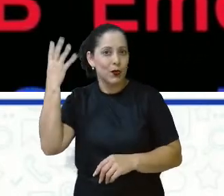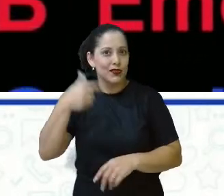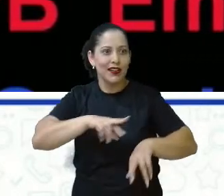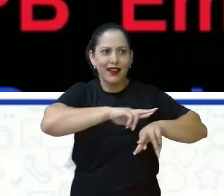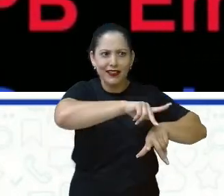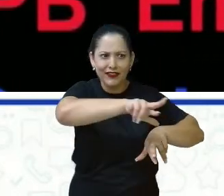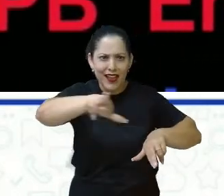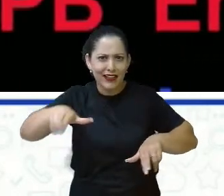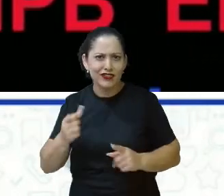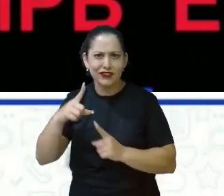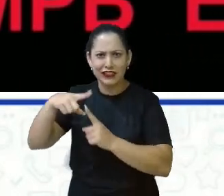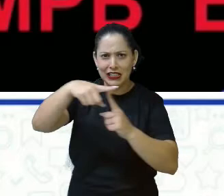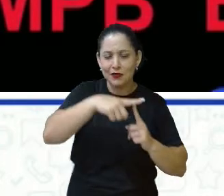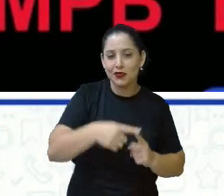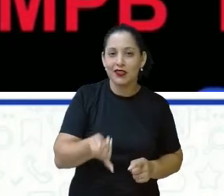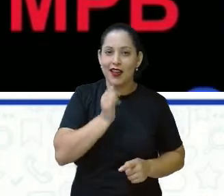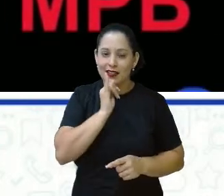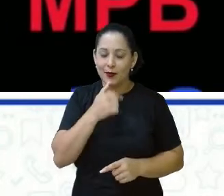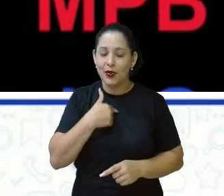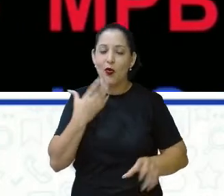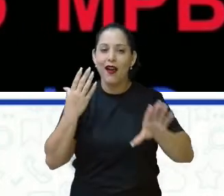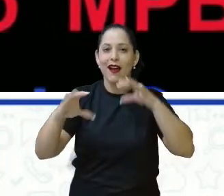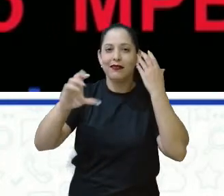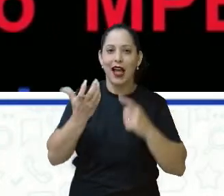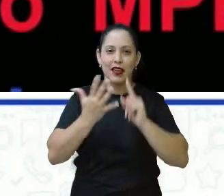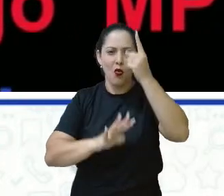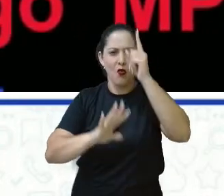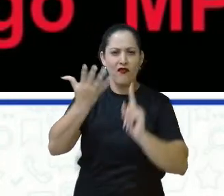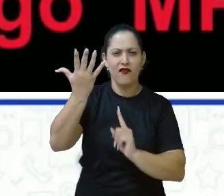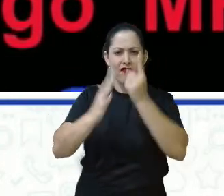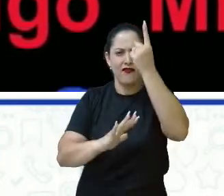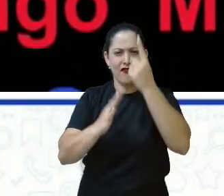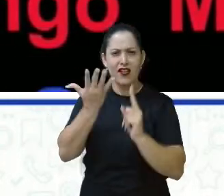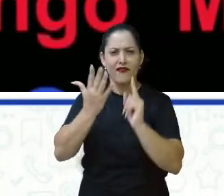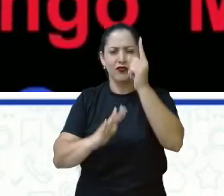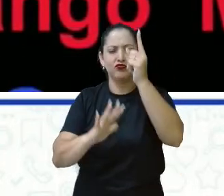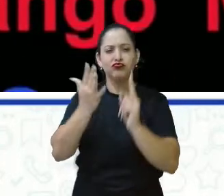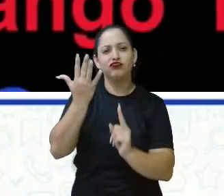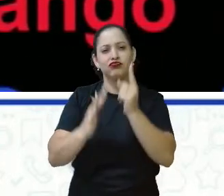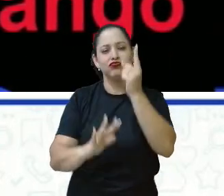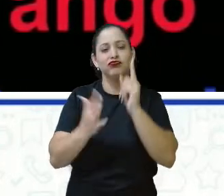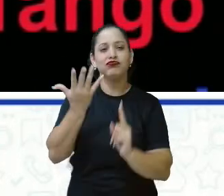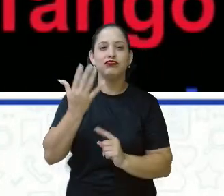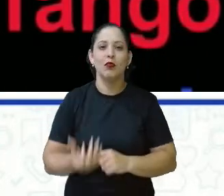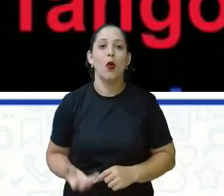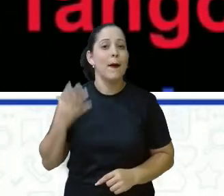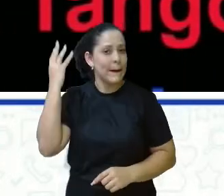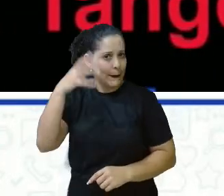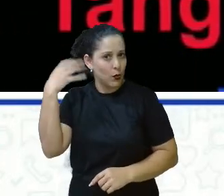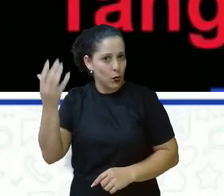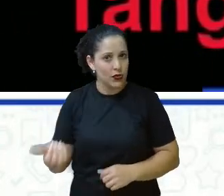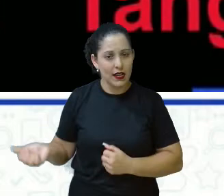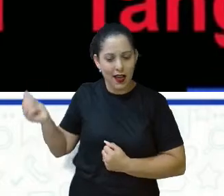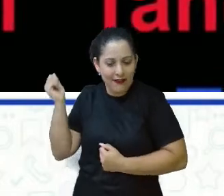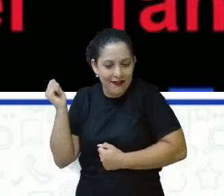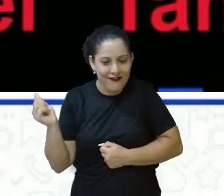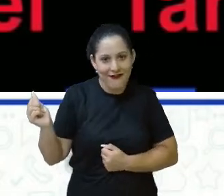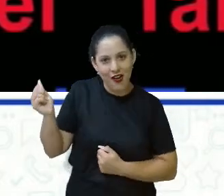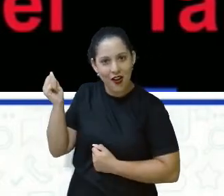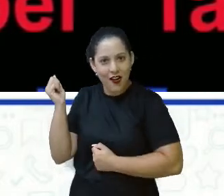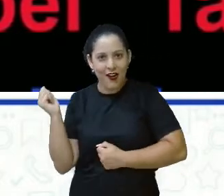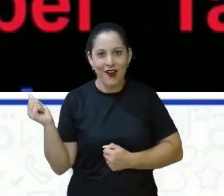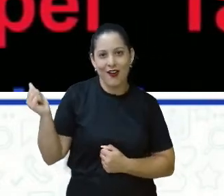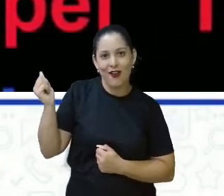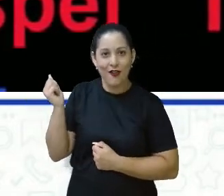ritmos diferentes. Por exemplo, eu posso cantar um frevo, eu posso pegar uma música que é um forró e cantar essa